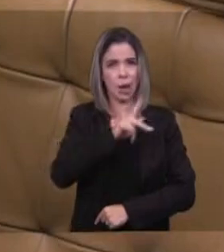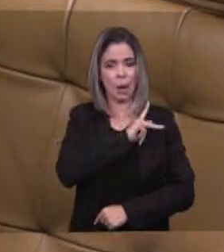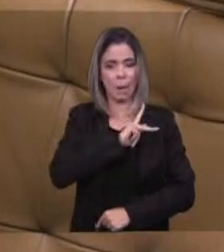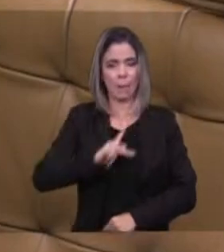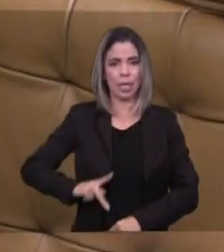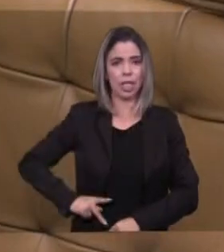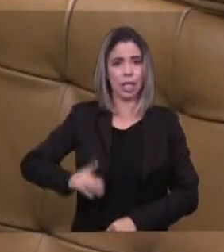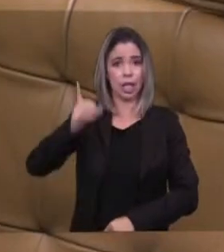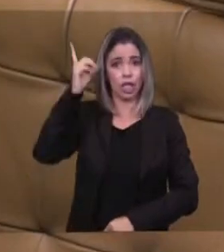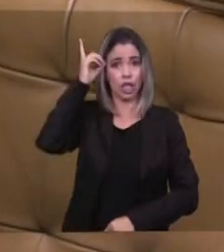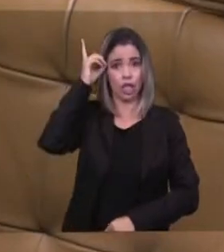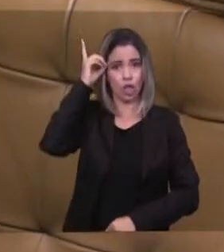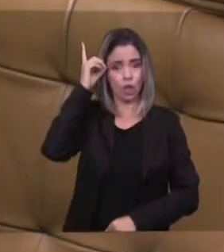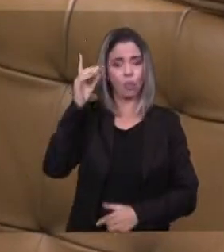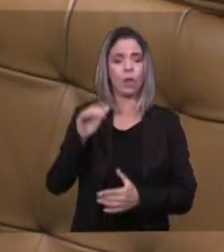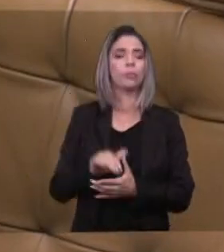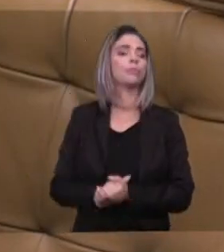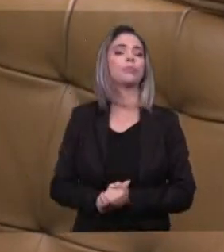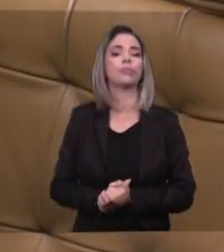ministro da Justiça.